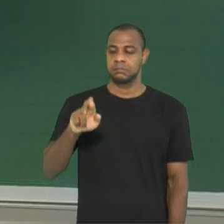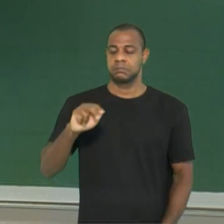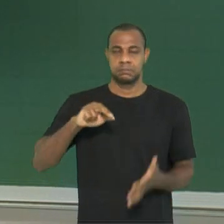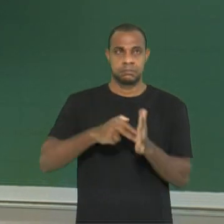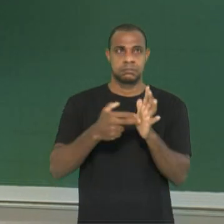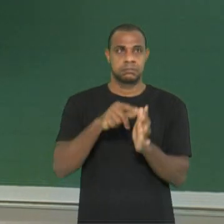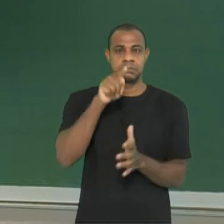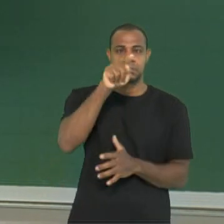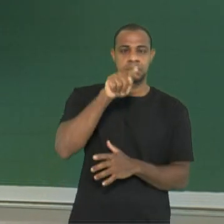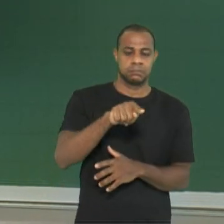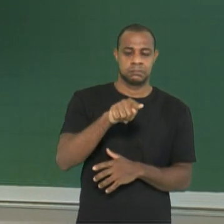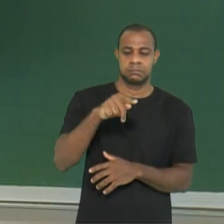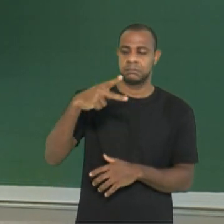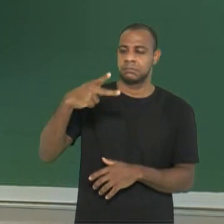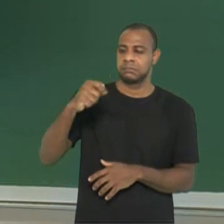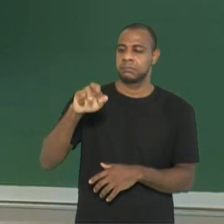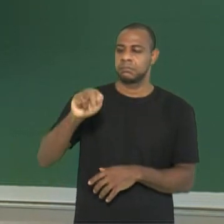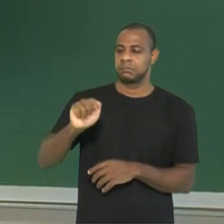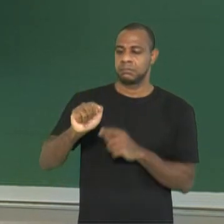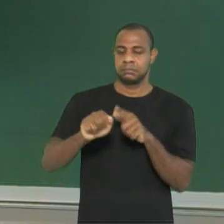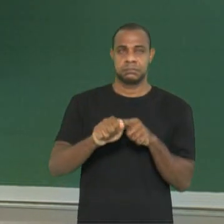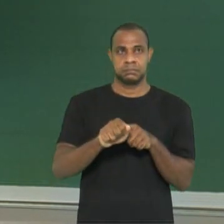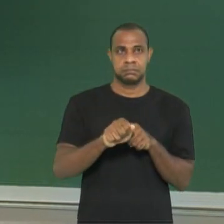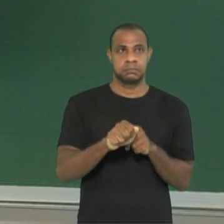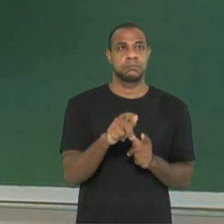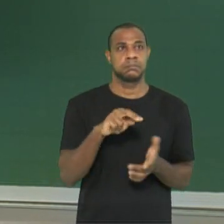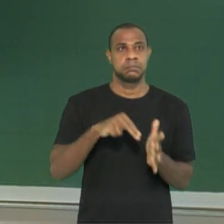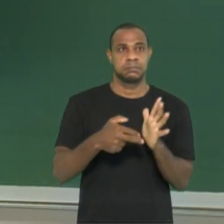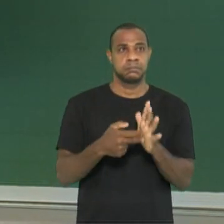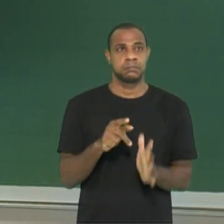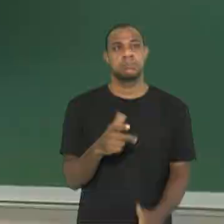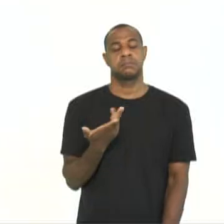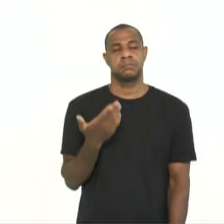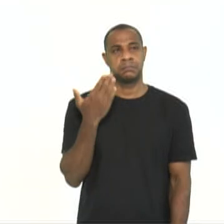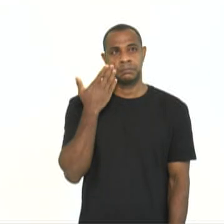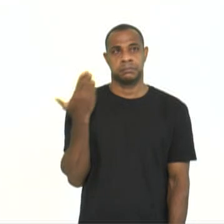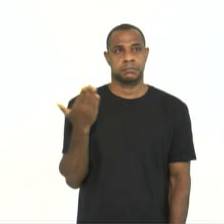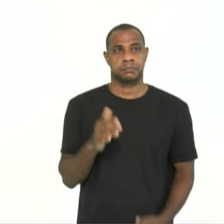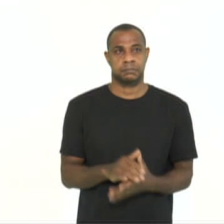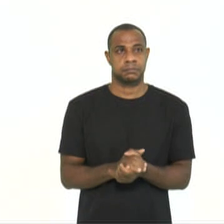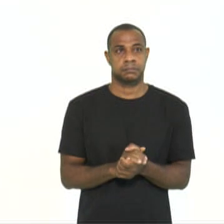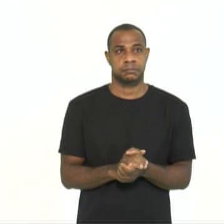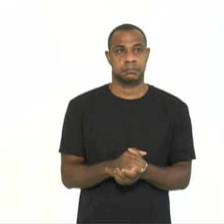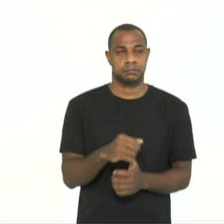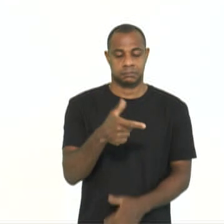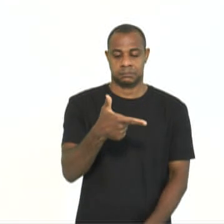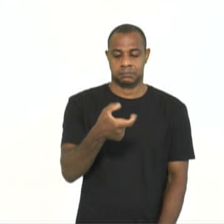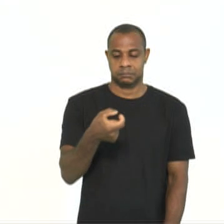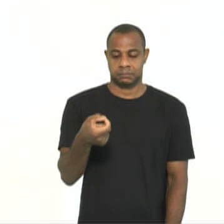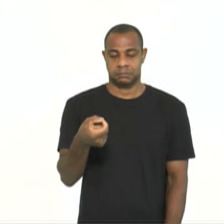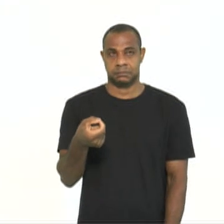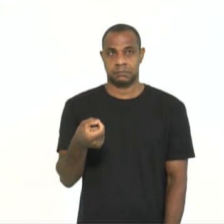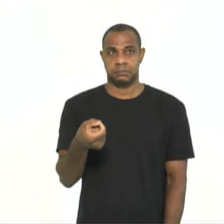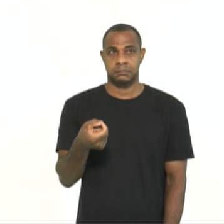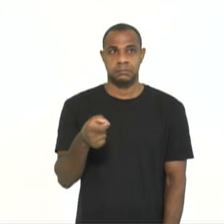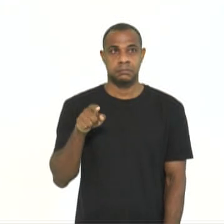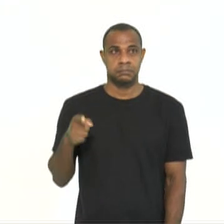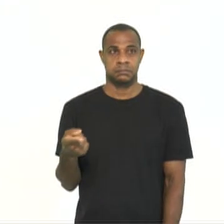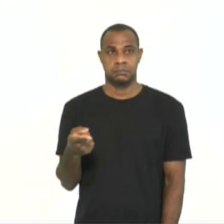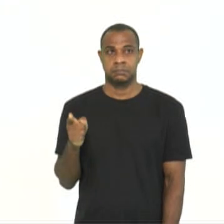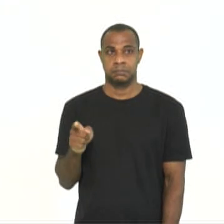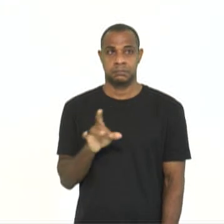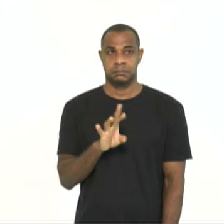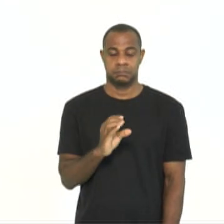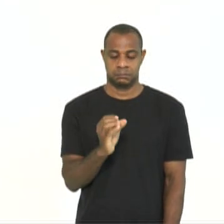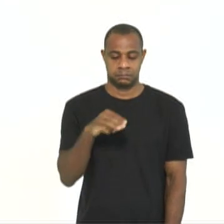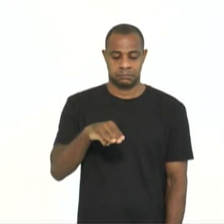é 1 para 200 mil, nós estamos dizendo que a escala de 1 para 200 mil significa que cada 1